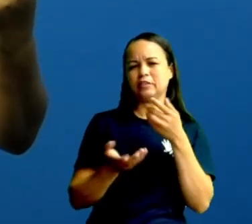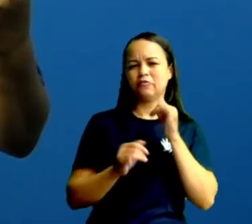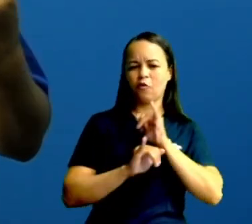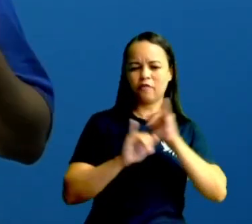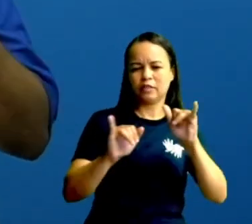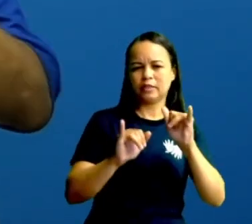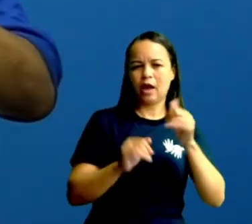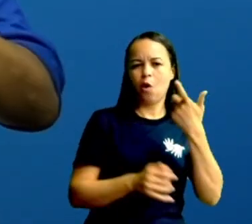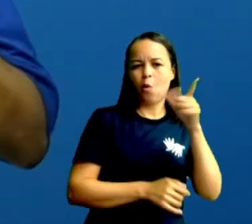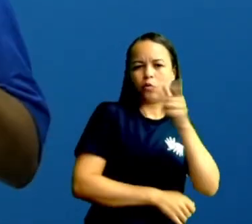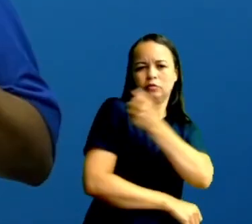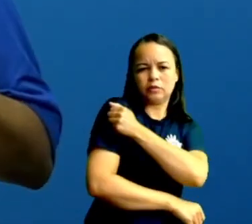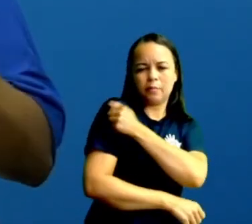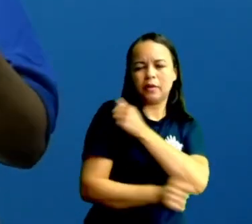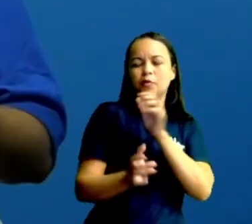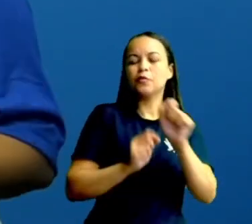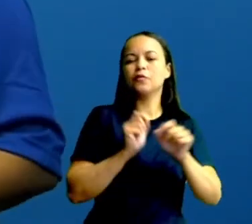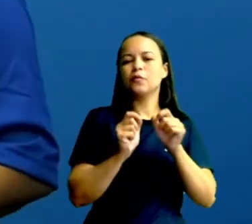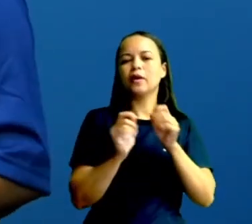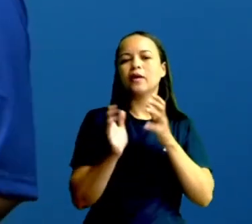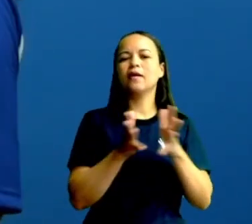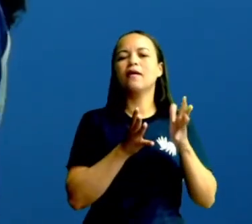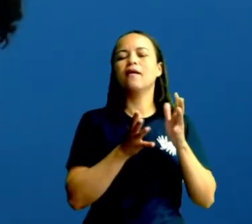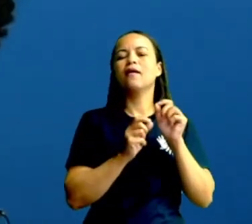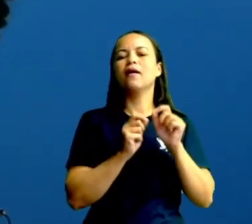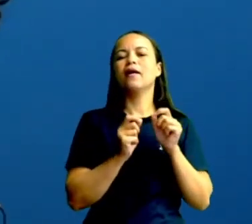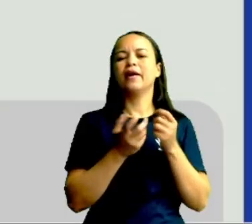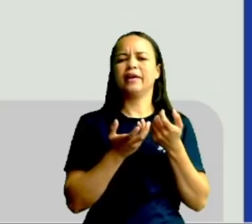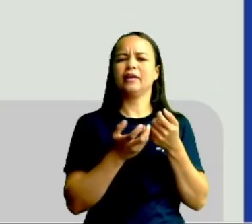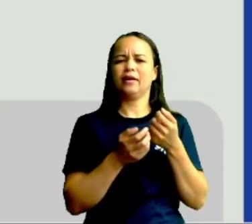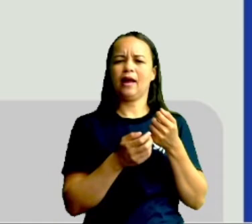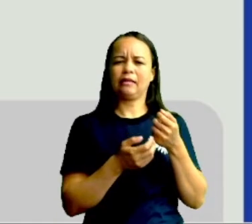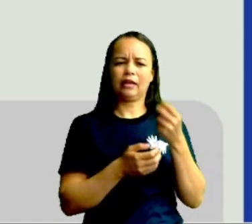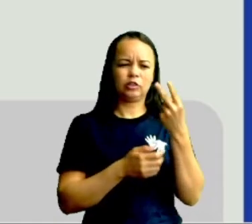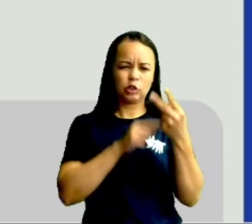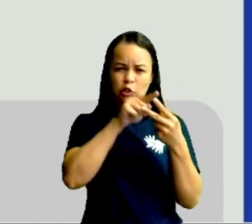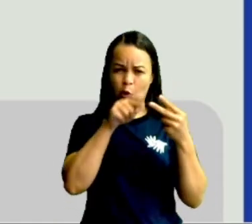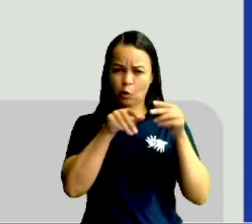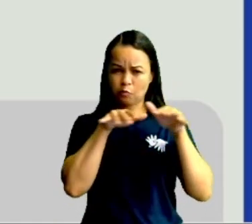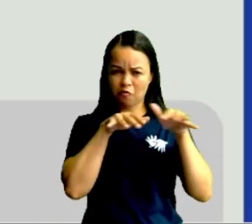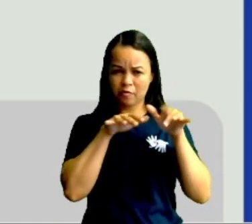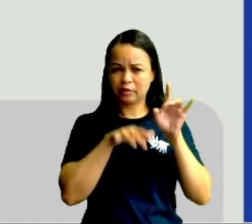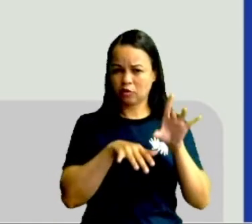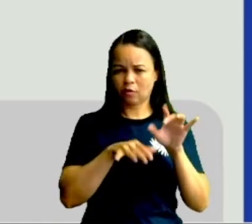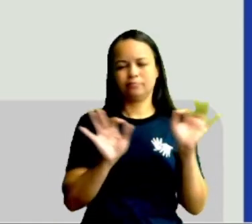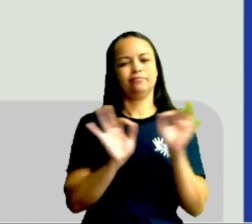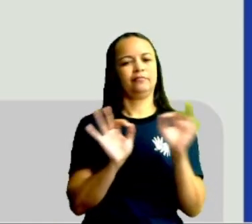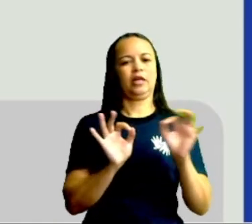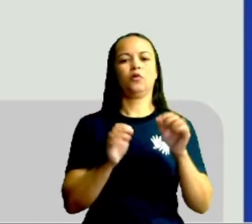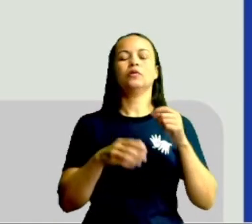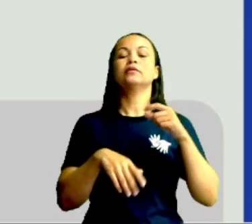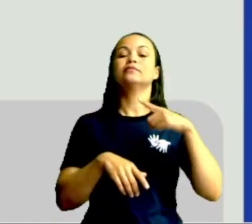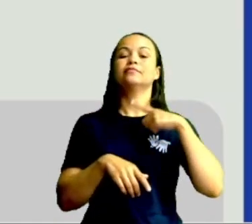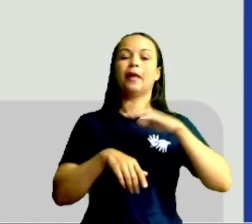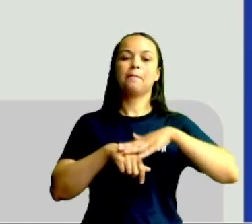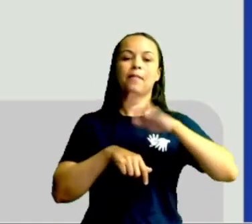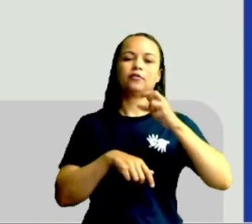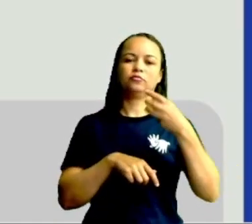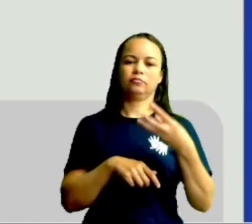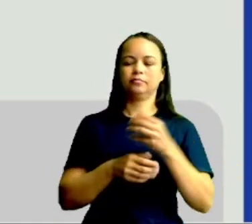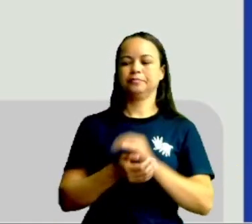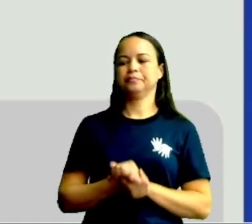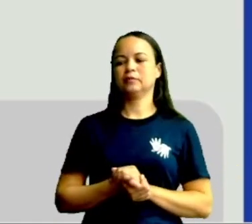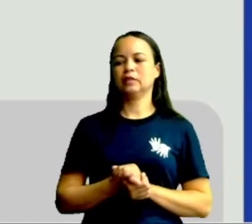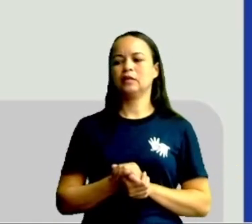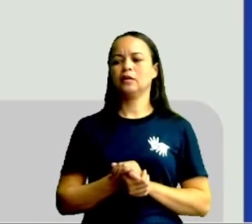movimentos. Não, tem 5, né? Tem mais 3. Vamos lá, ó. Número 1. Quais os nomes dos